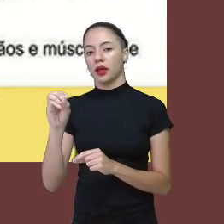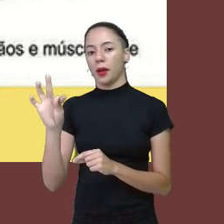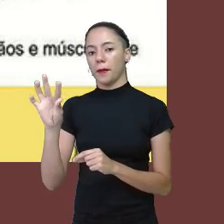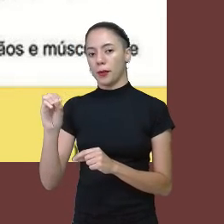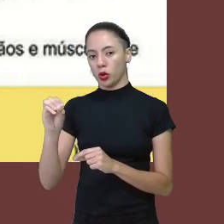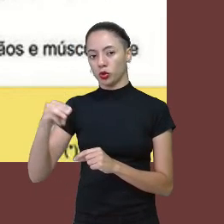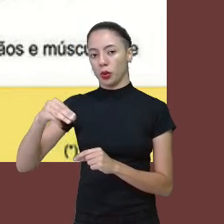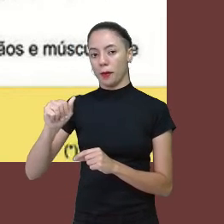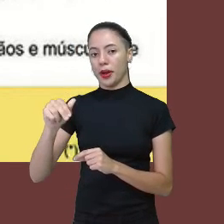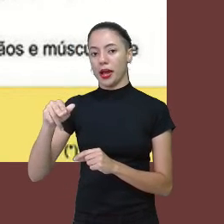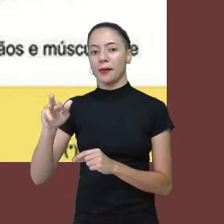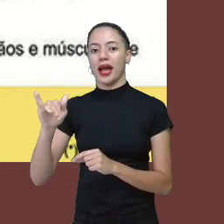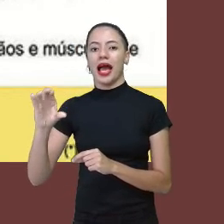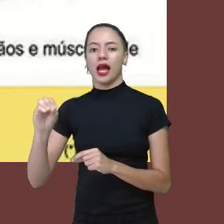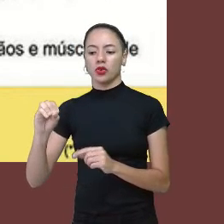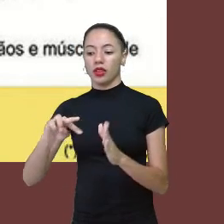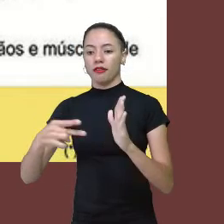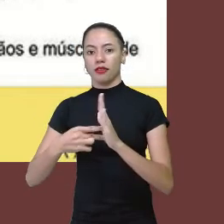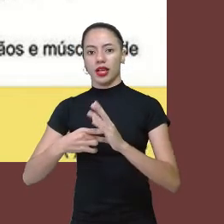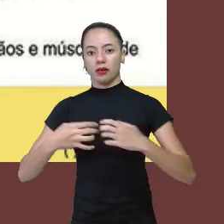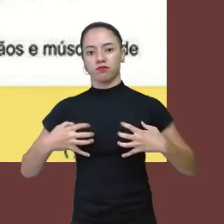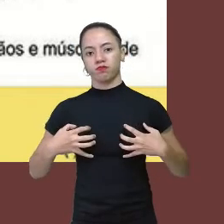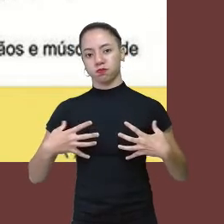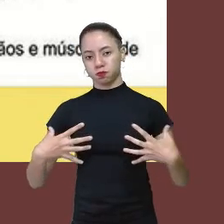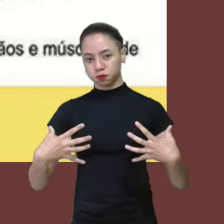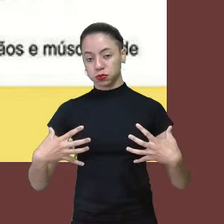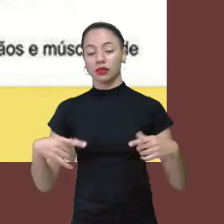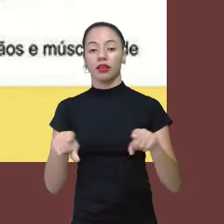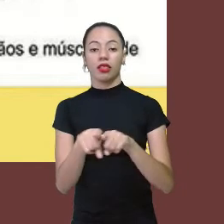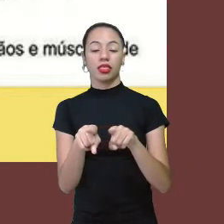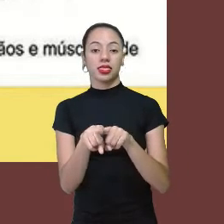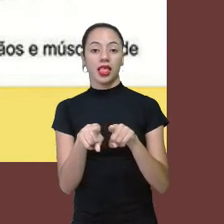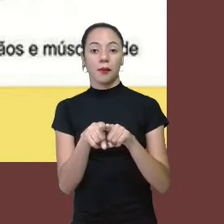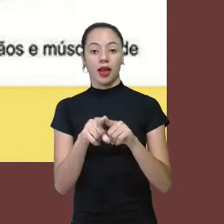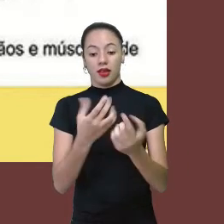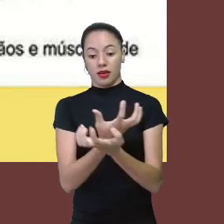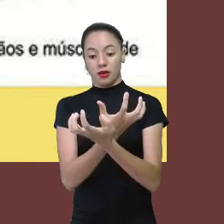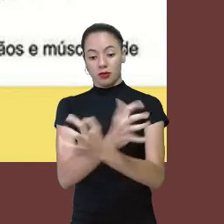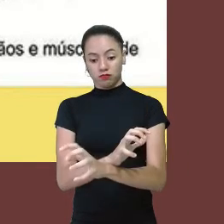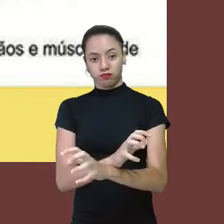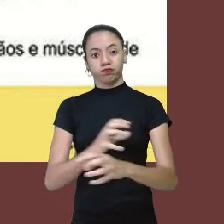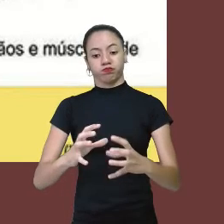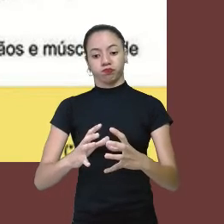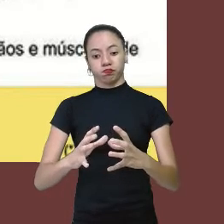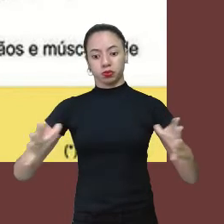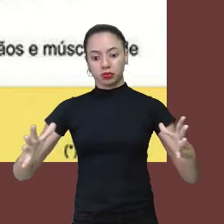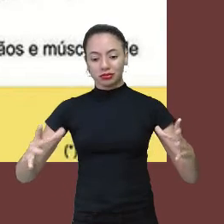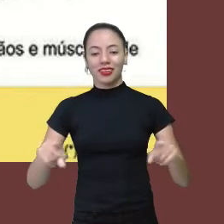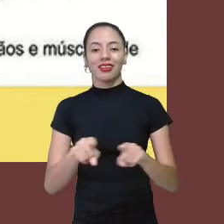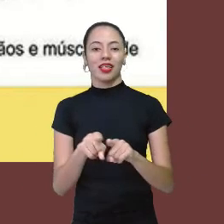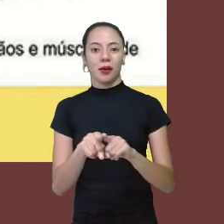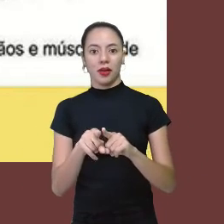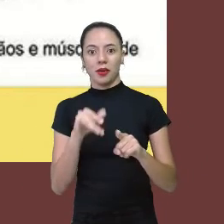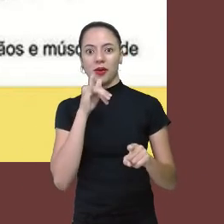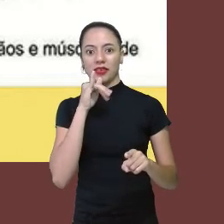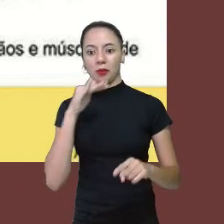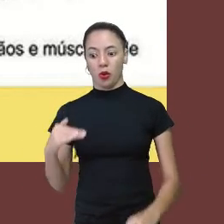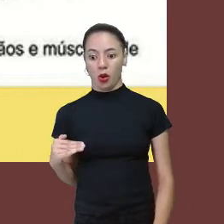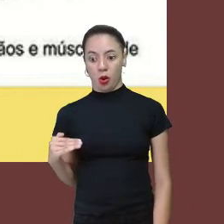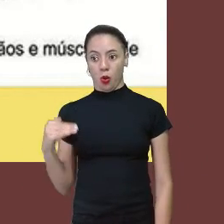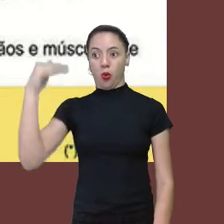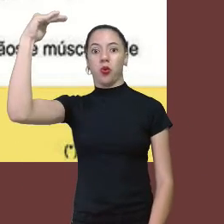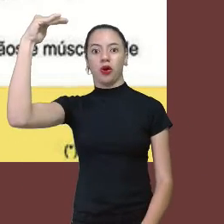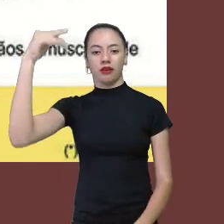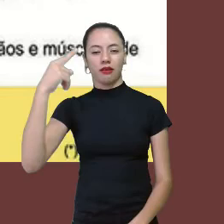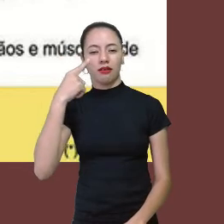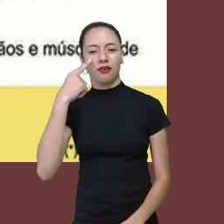Começa a crescer o seio, tá? Também desse crescimento do esqueleto. Muitas vezes dá aquele estirão, né? Se você